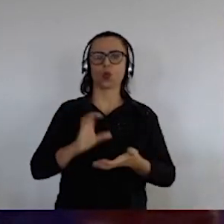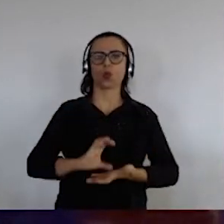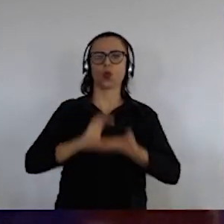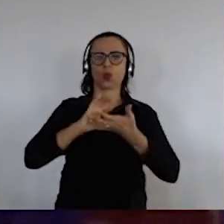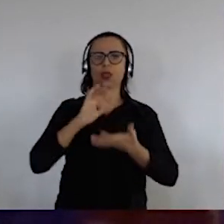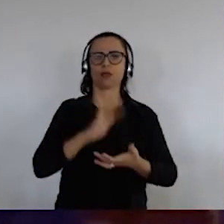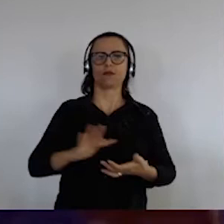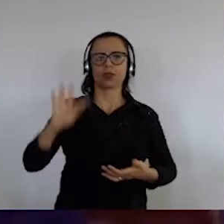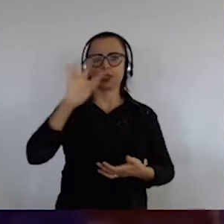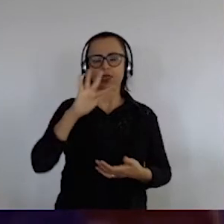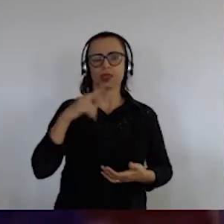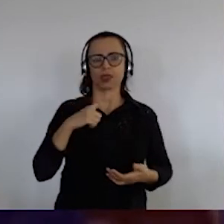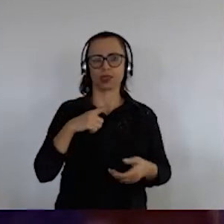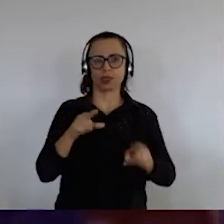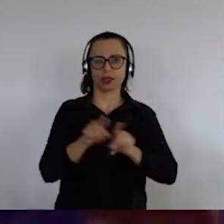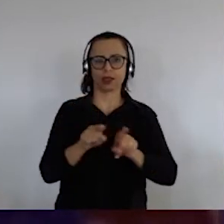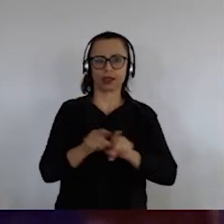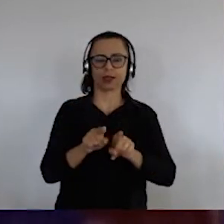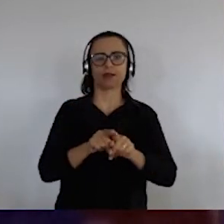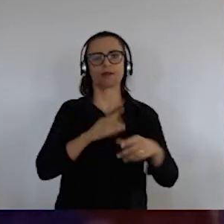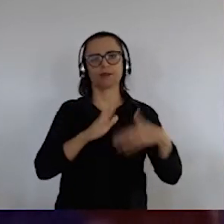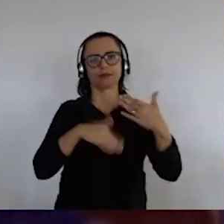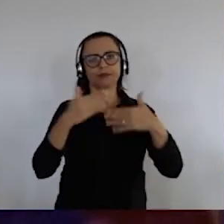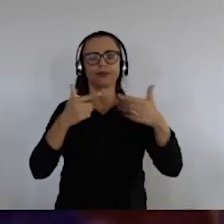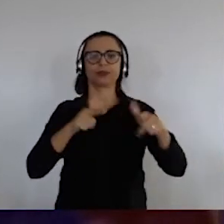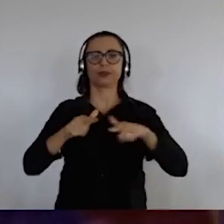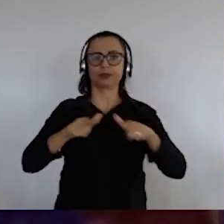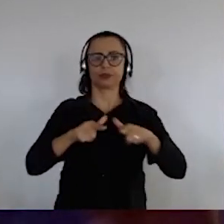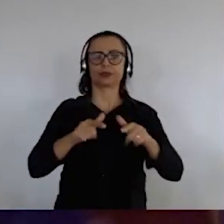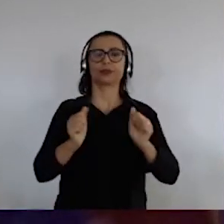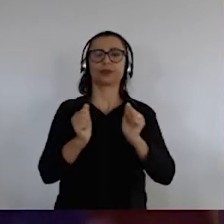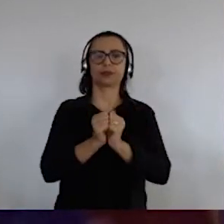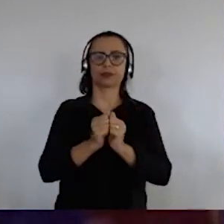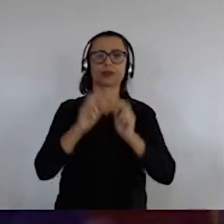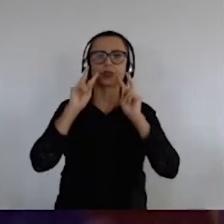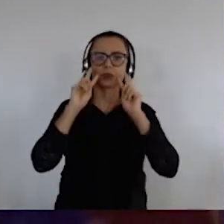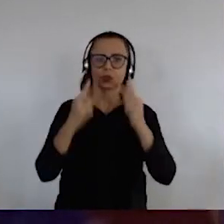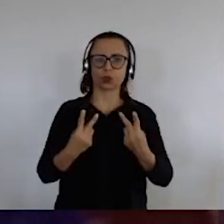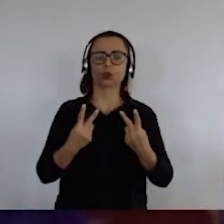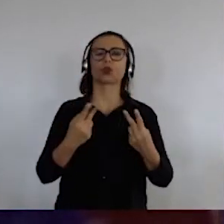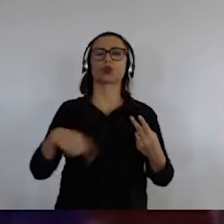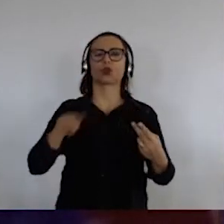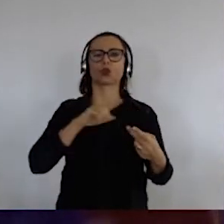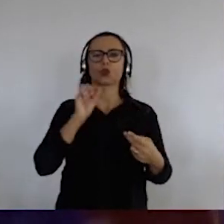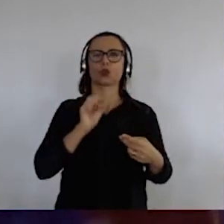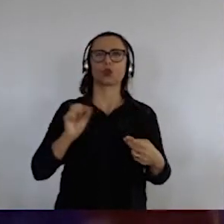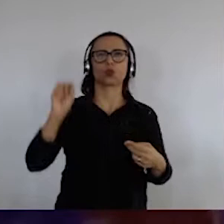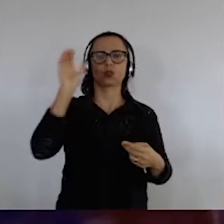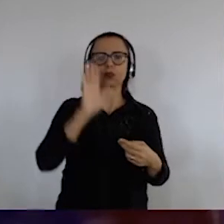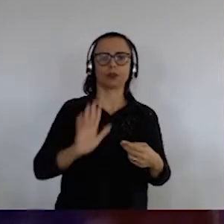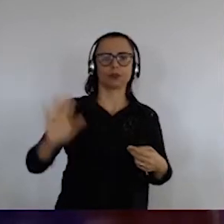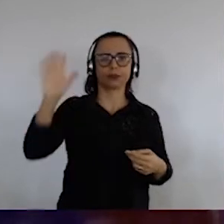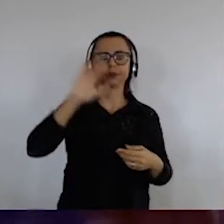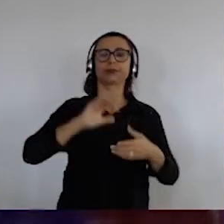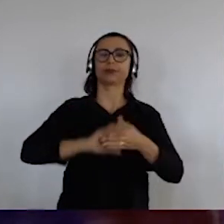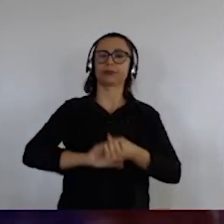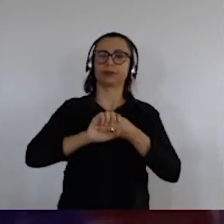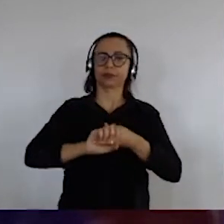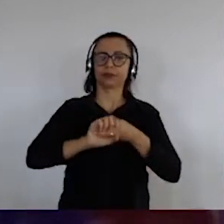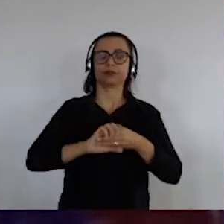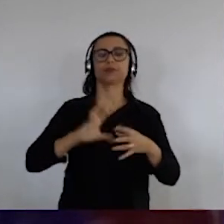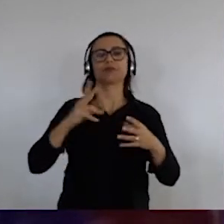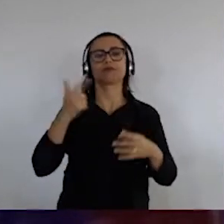da Ordem dos Advogados do Brasil, desenvolvendo este trabalho, que é reconhecido em todo o Brasil. E cumprimentar o